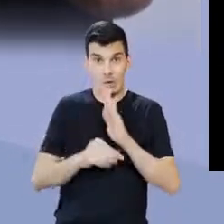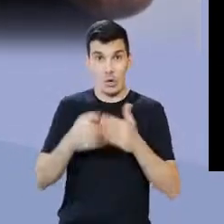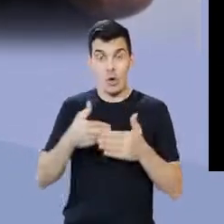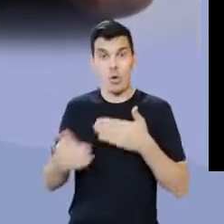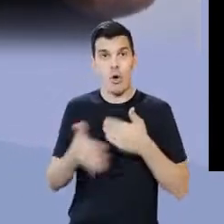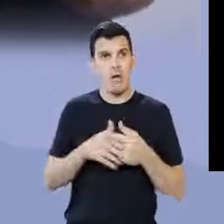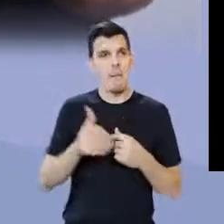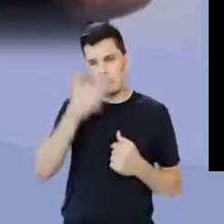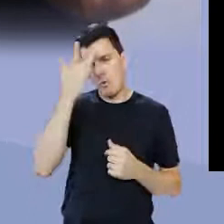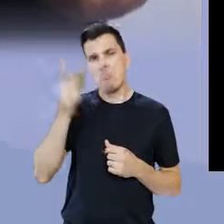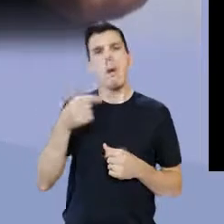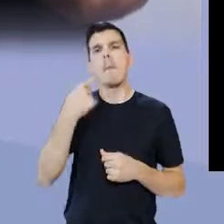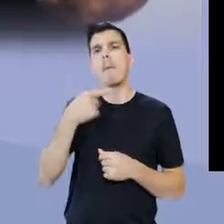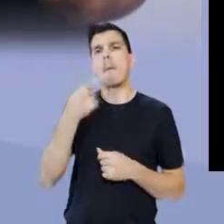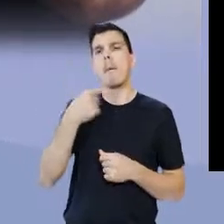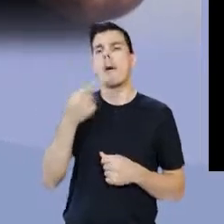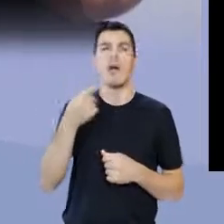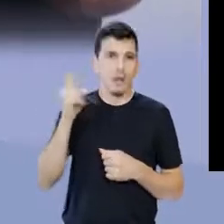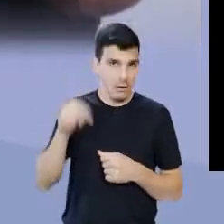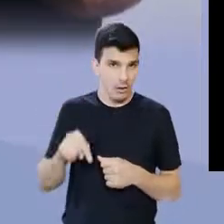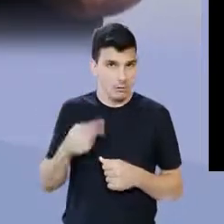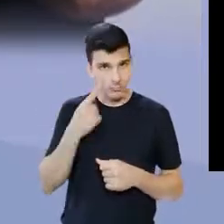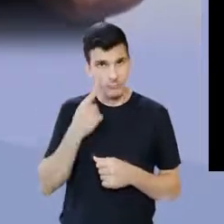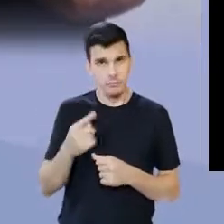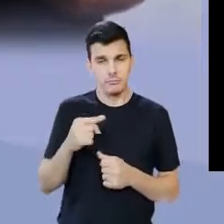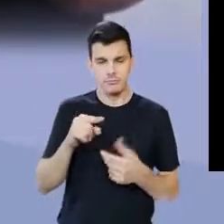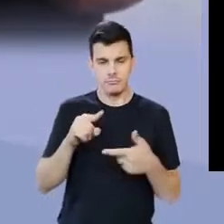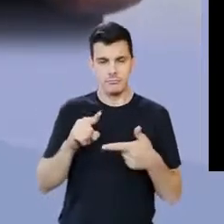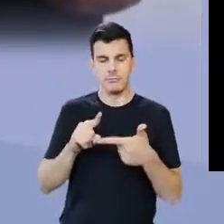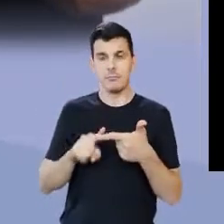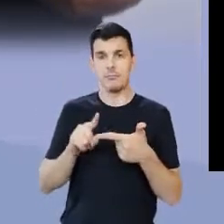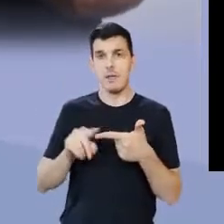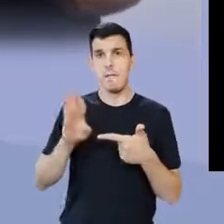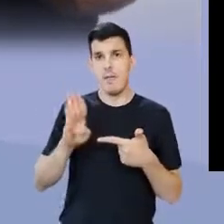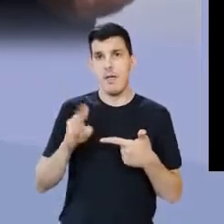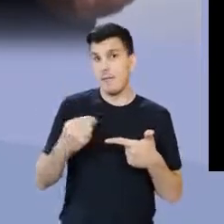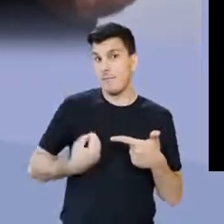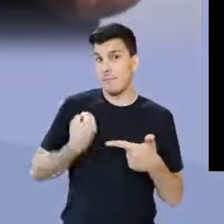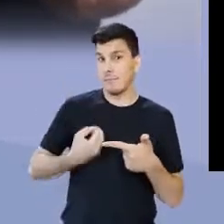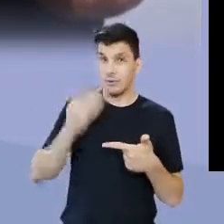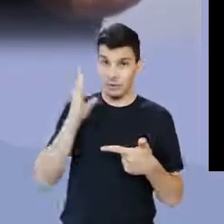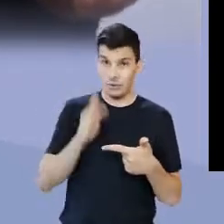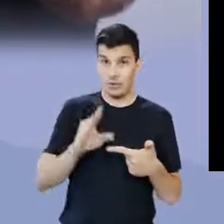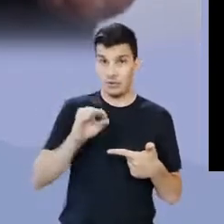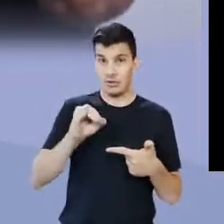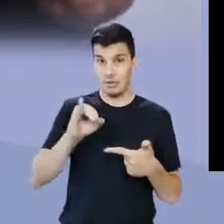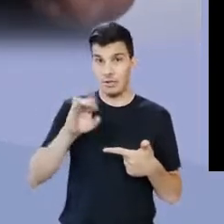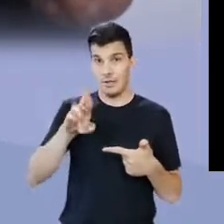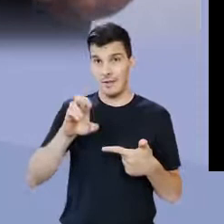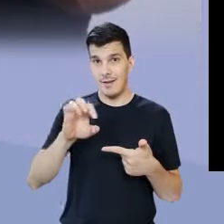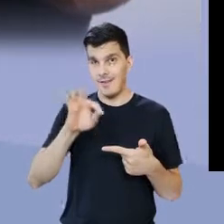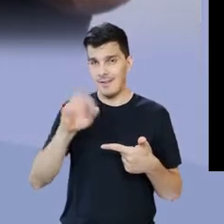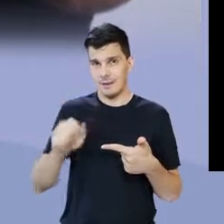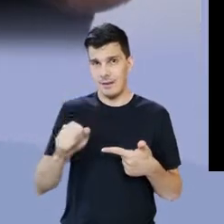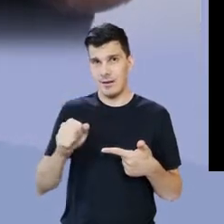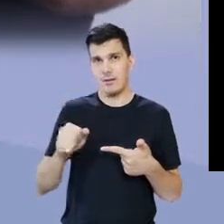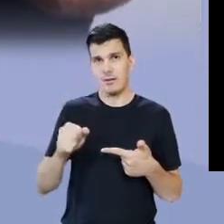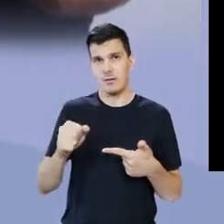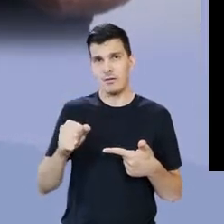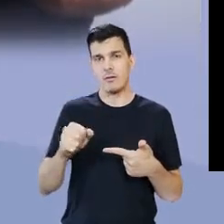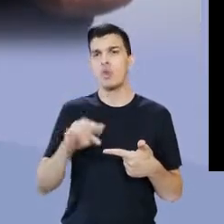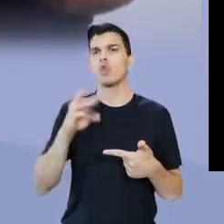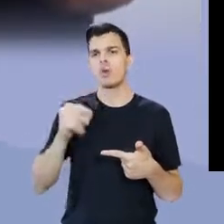um poderia discursar quando o assunto é política, olha a letra B, participação direta em